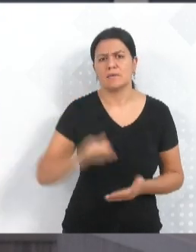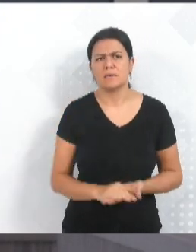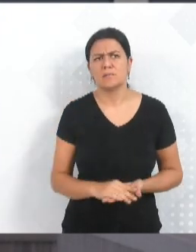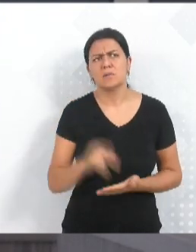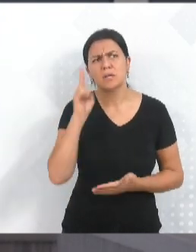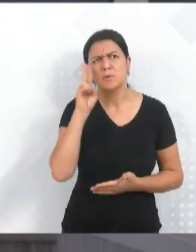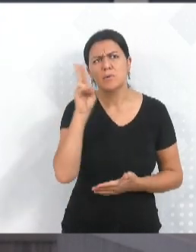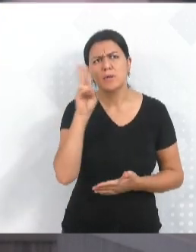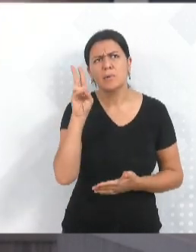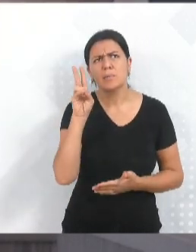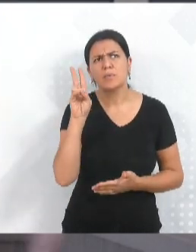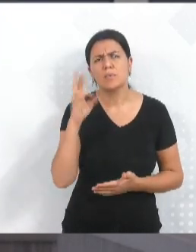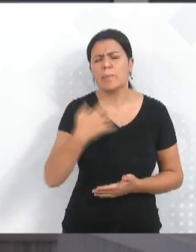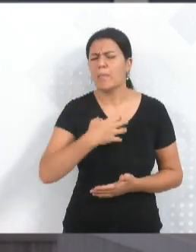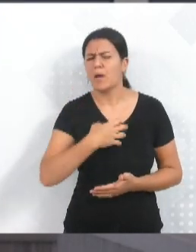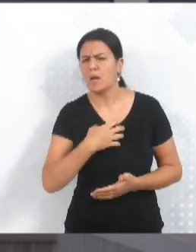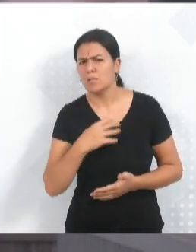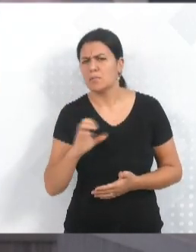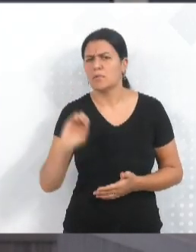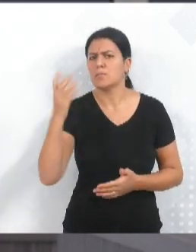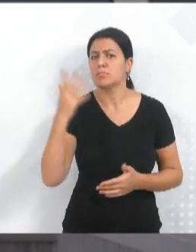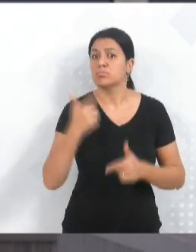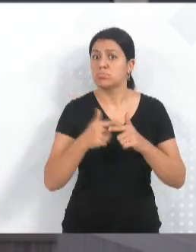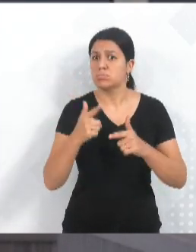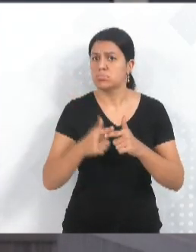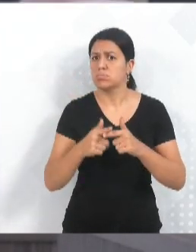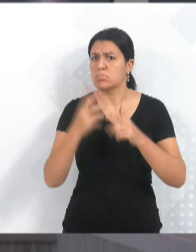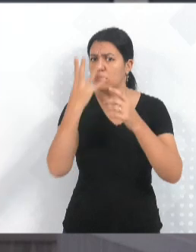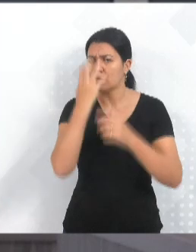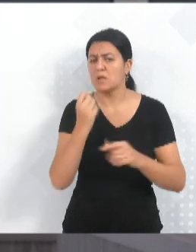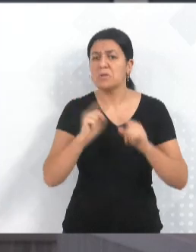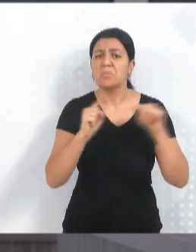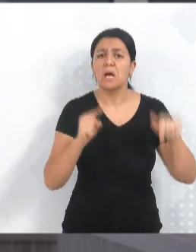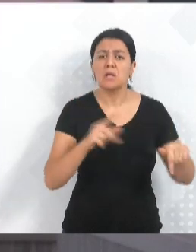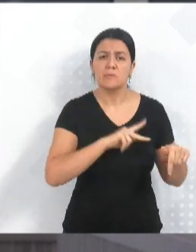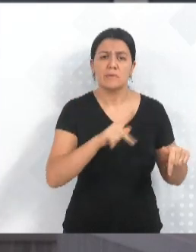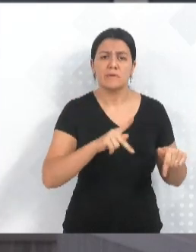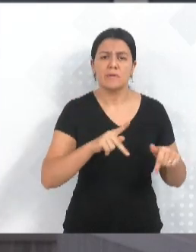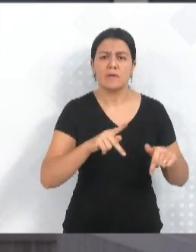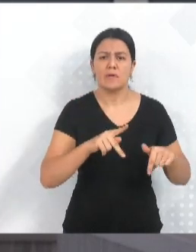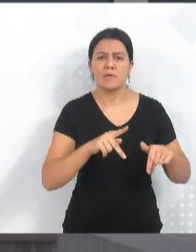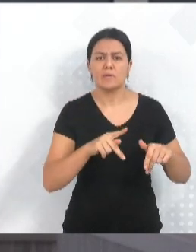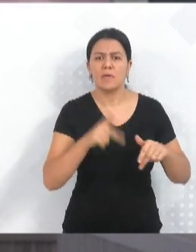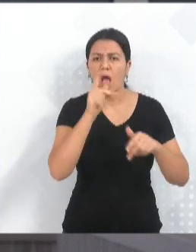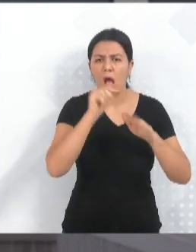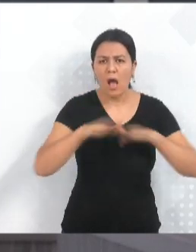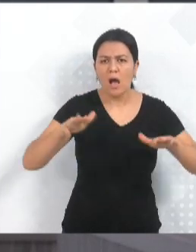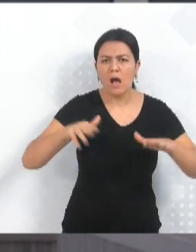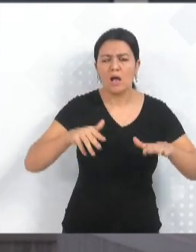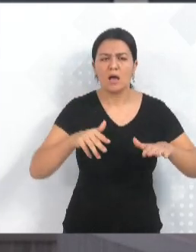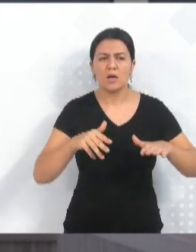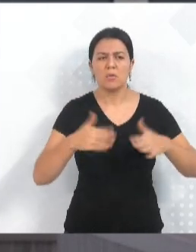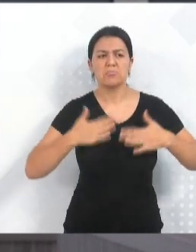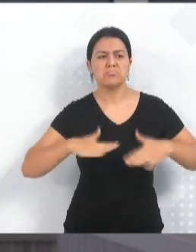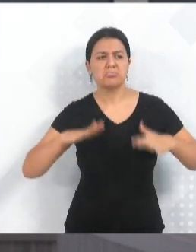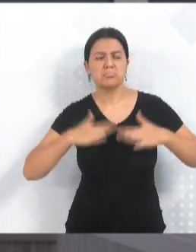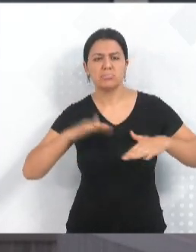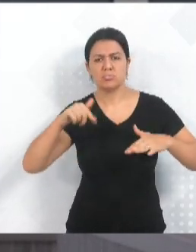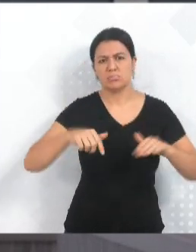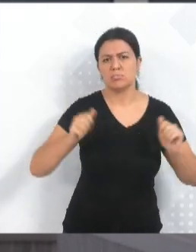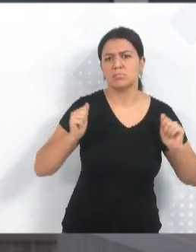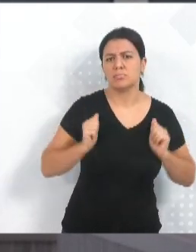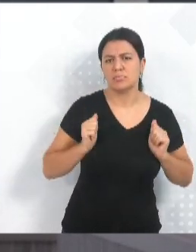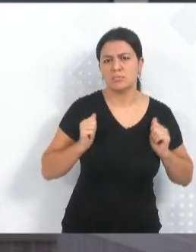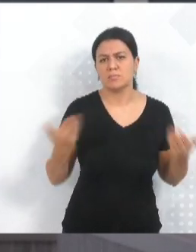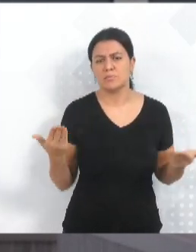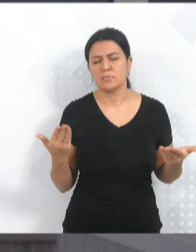tragédia aqui outra lá né e aqu ele desfrutava né de passeio de jetk de motociata de comer camarão nos litorais aqui da nosso